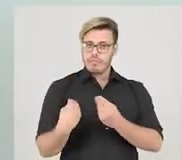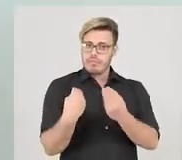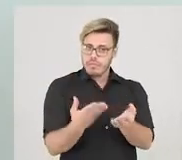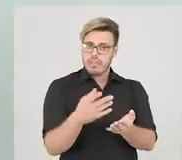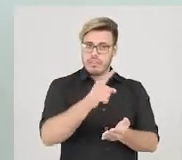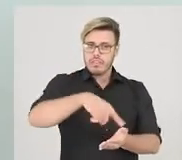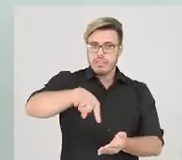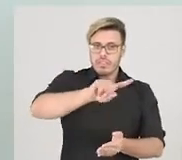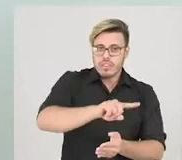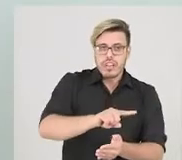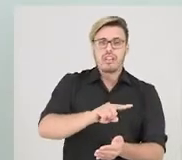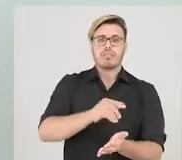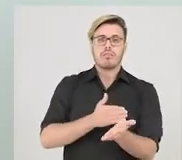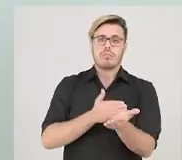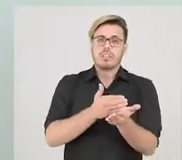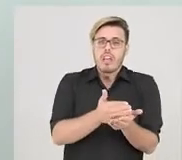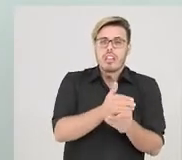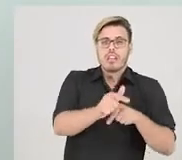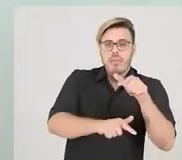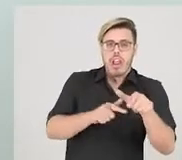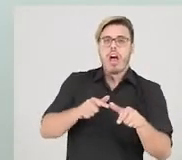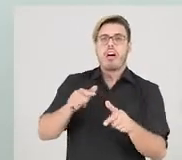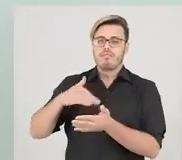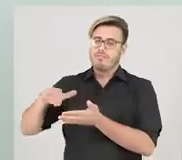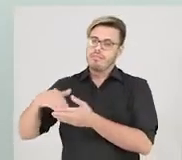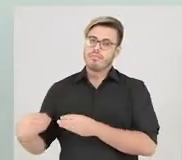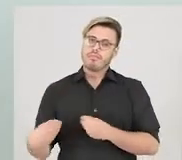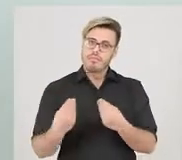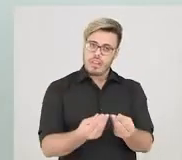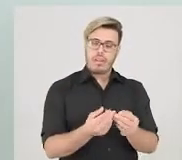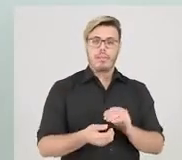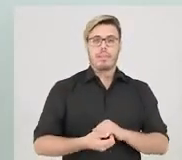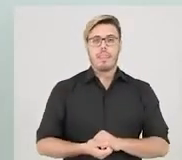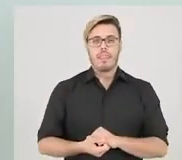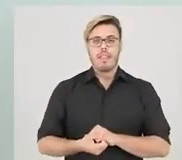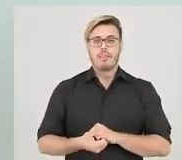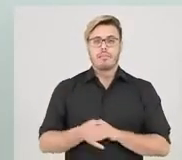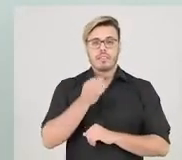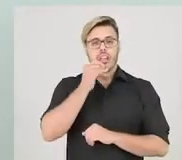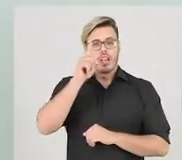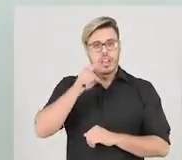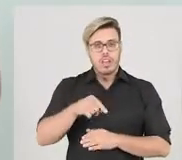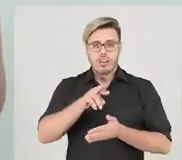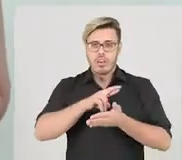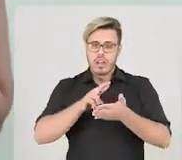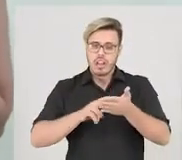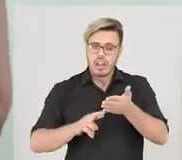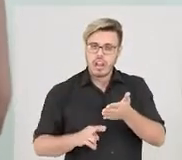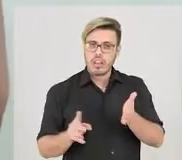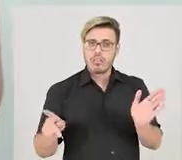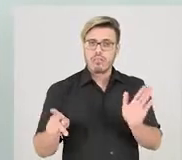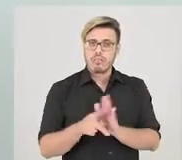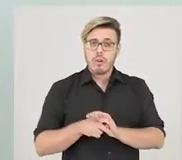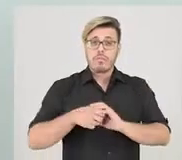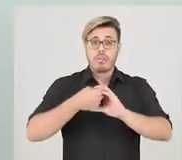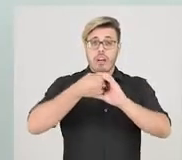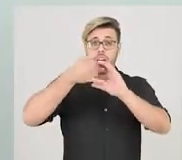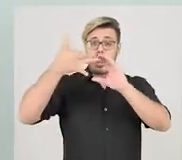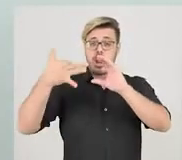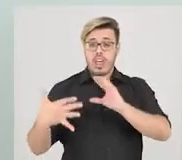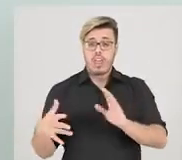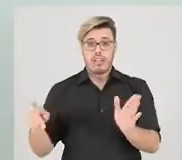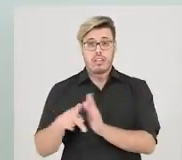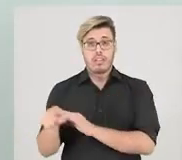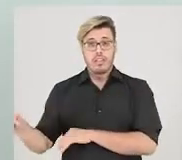Nada mais é do que disparadores de reflexão sobre as características do menino. Como foi o percurso escolar,